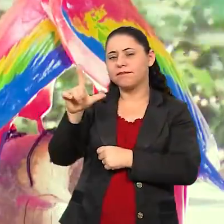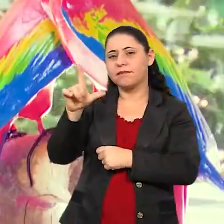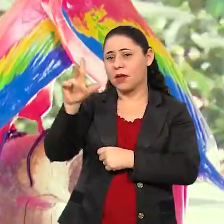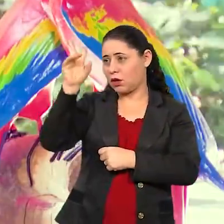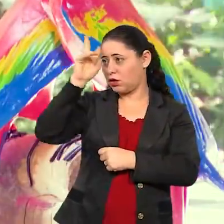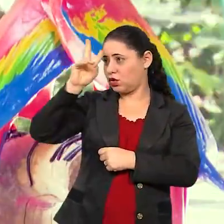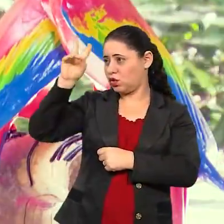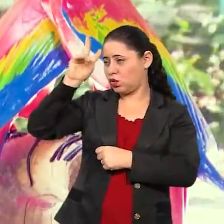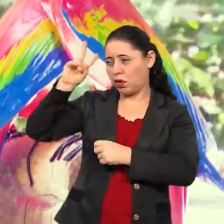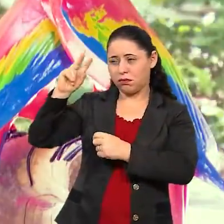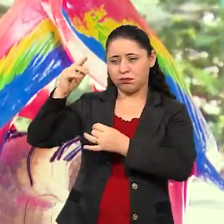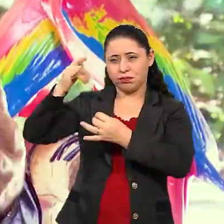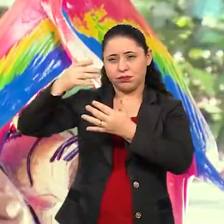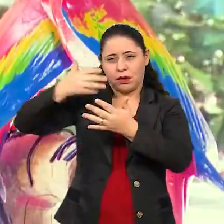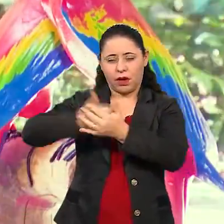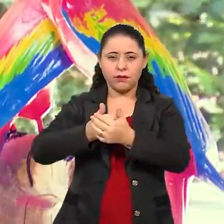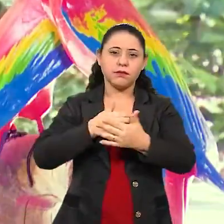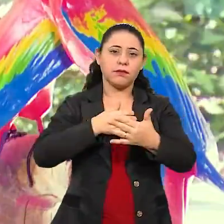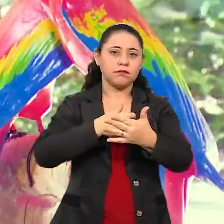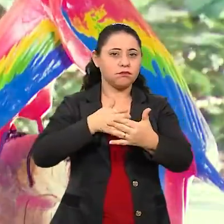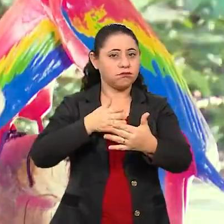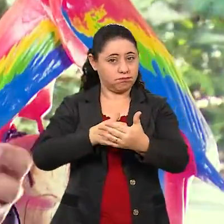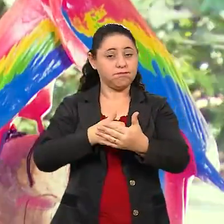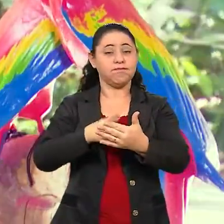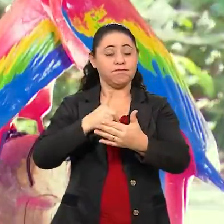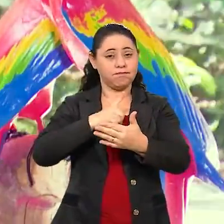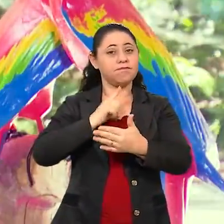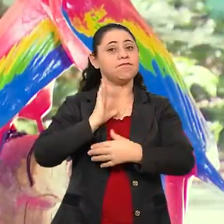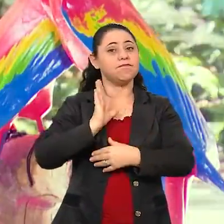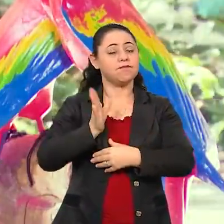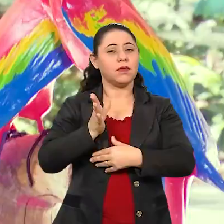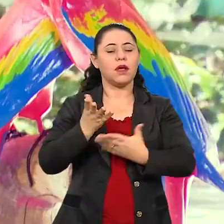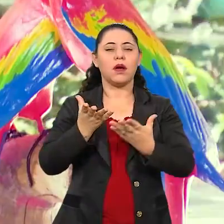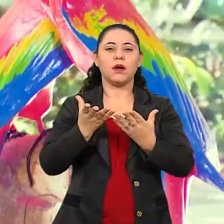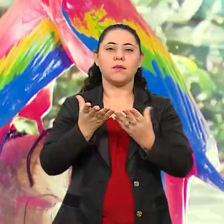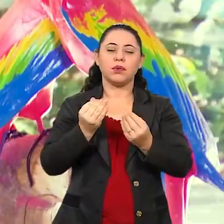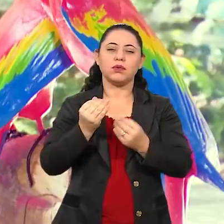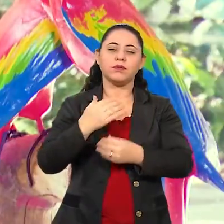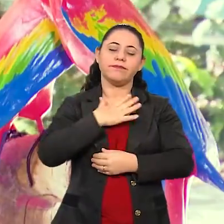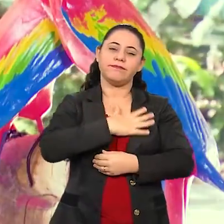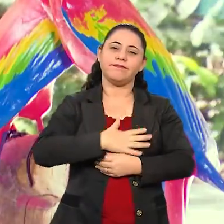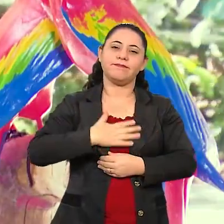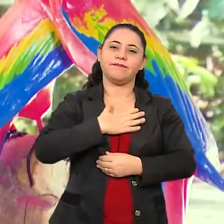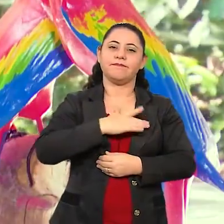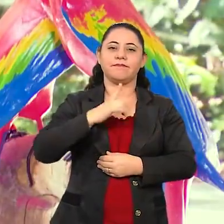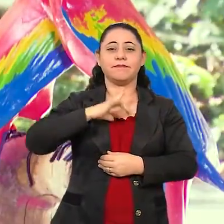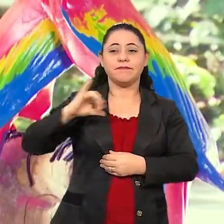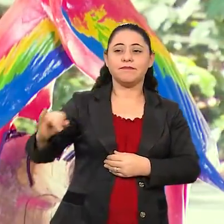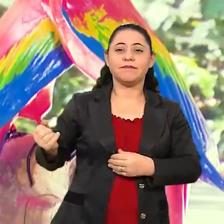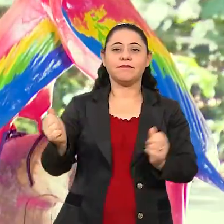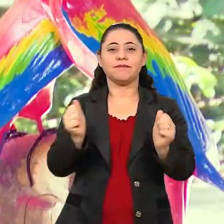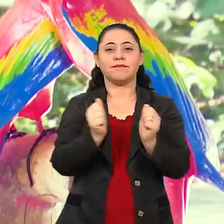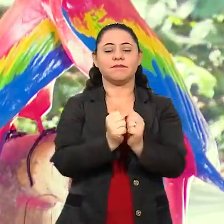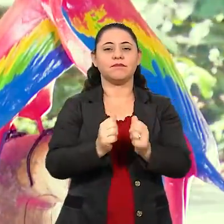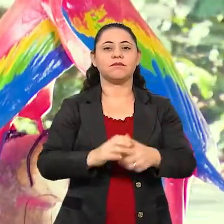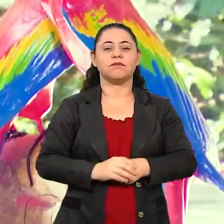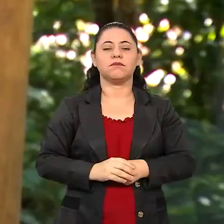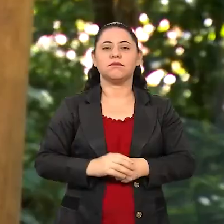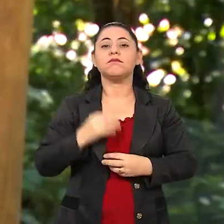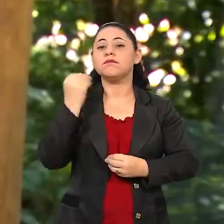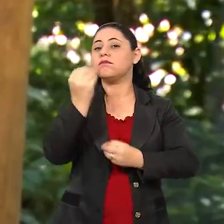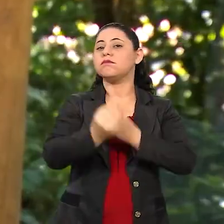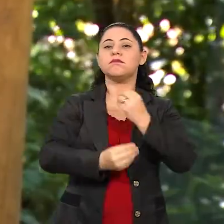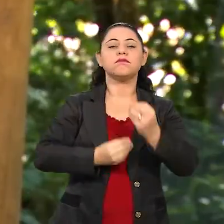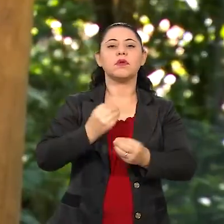o Mato Grosso do Sul né falar da história falar dos Desafios que nós enfrentamos é muito prazeroso ter essa oportunidade com vocês